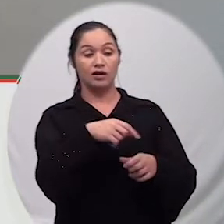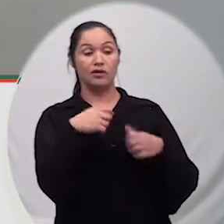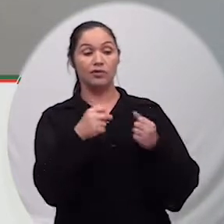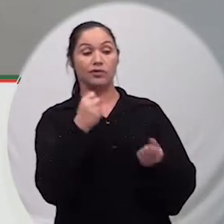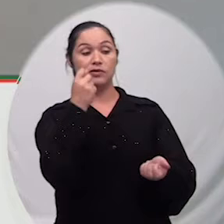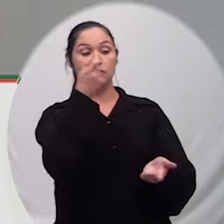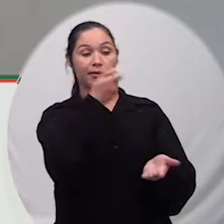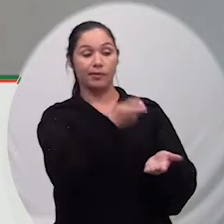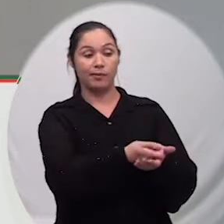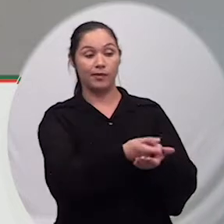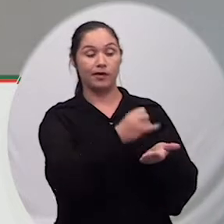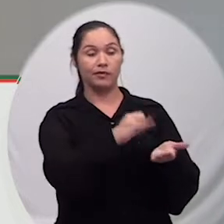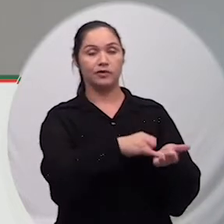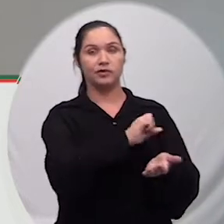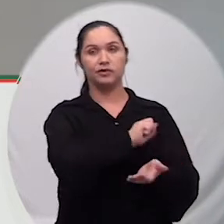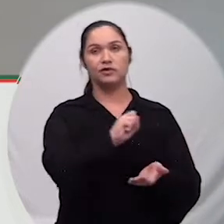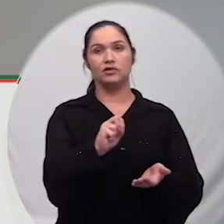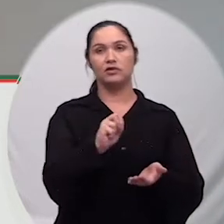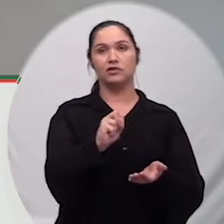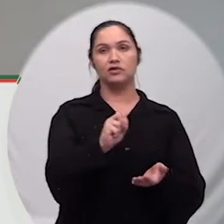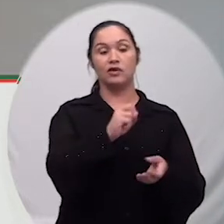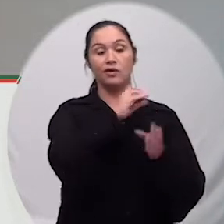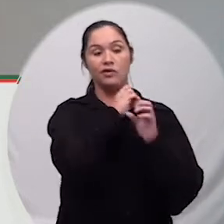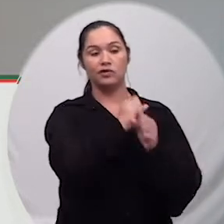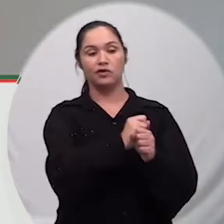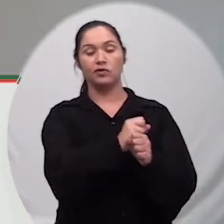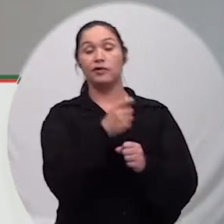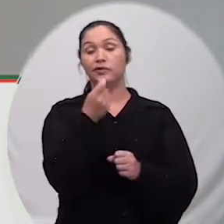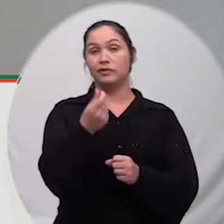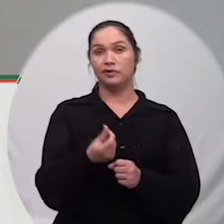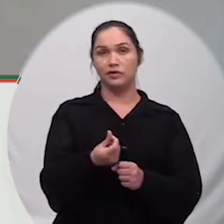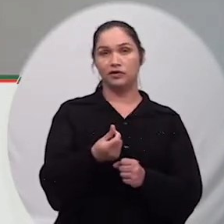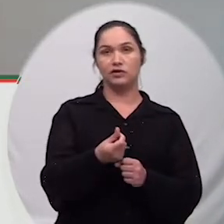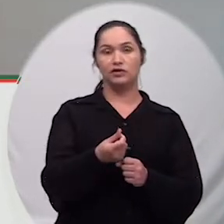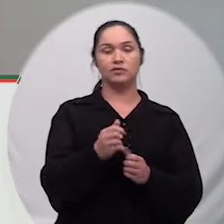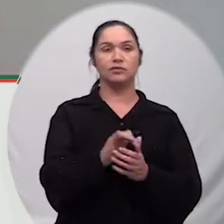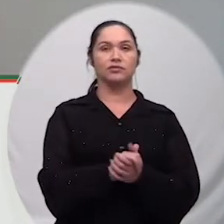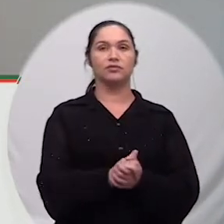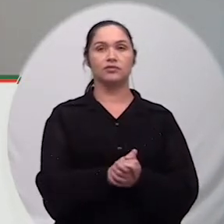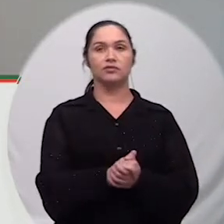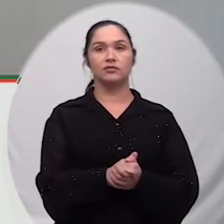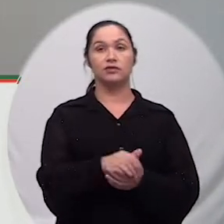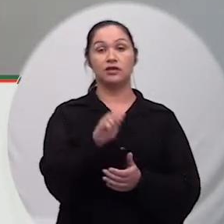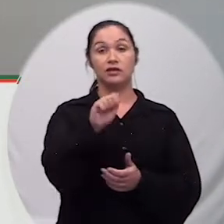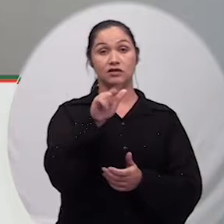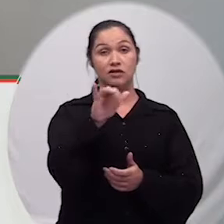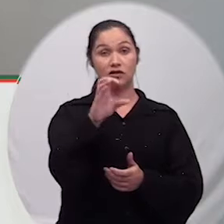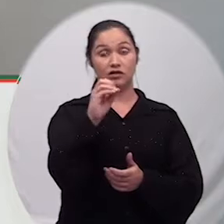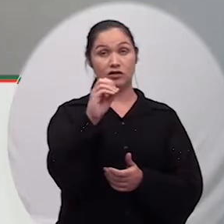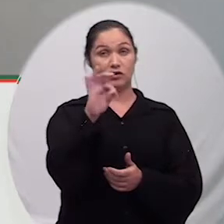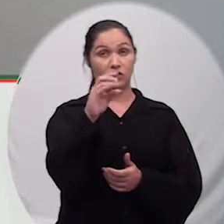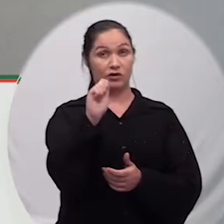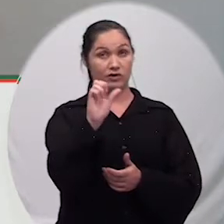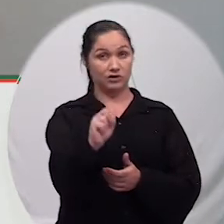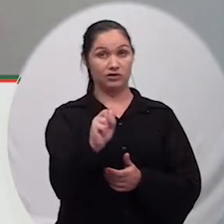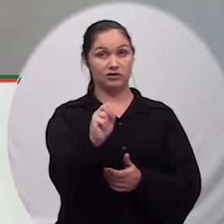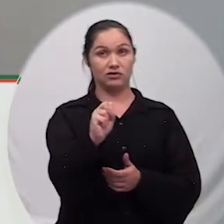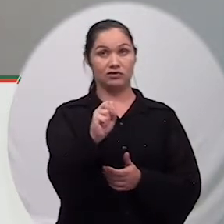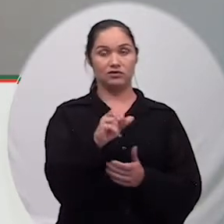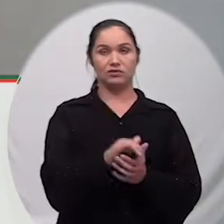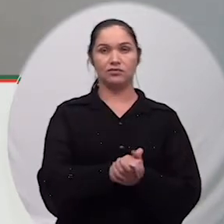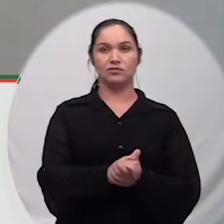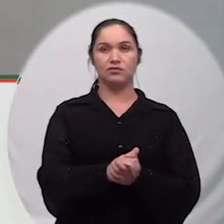ISS, considerando como base o cálculo do preço, considerado a diferença das alíquotas nas diversas legislaturas municipais,